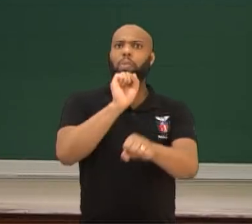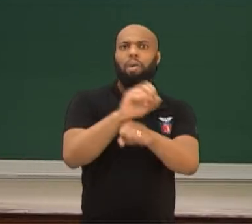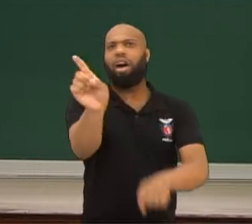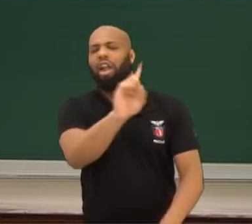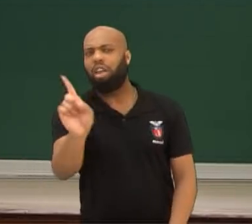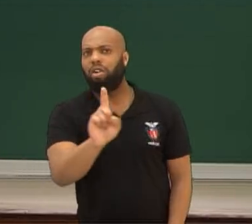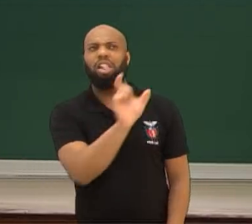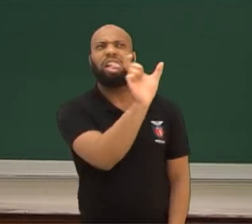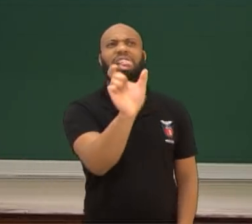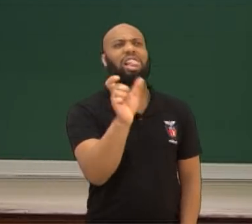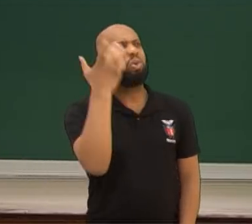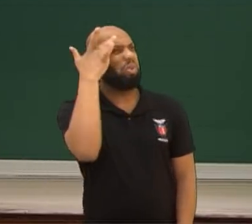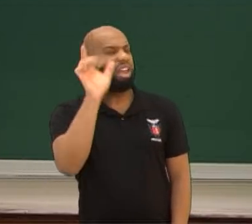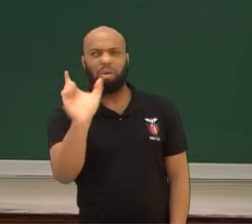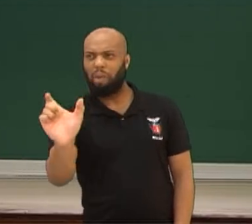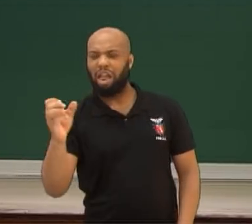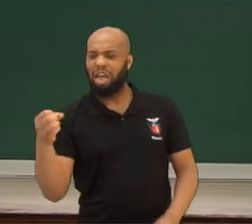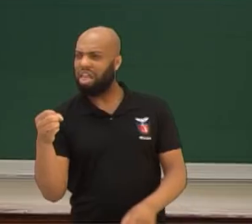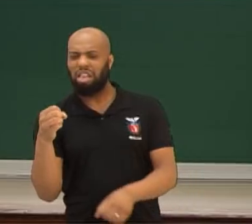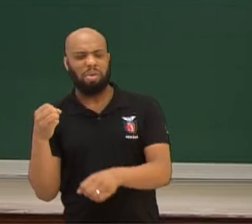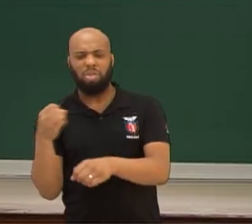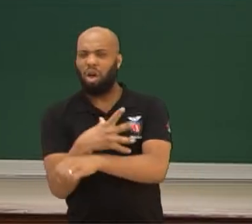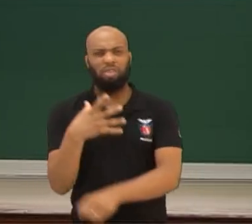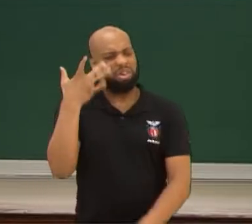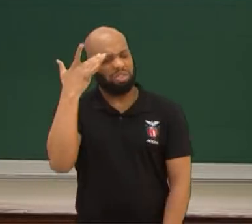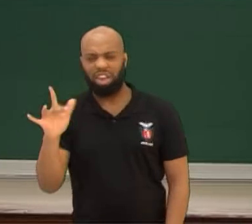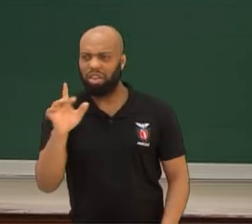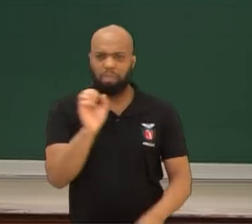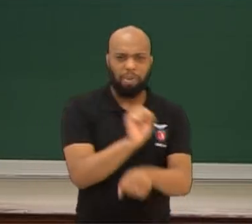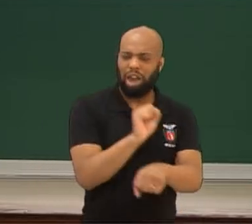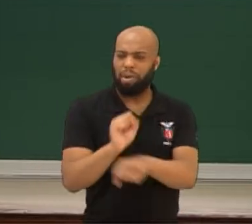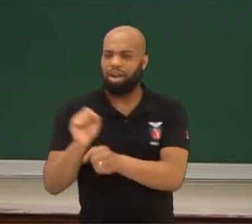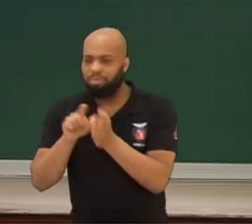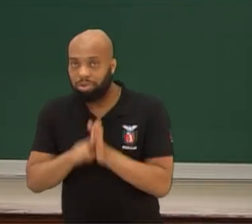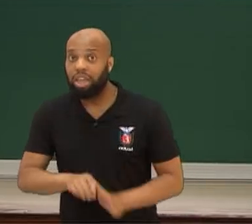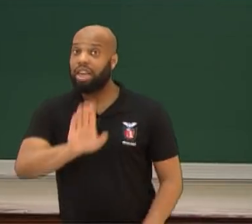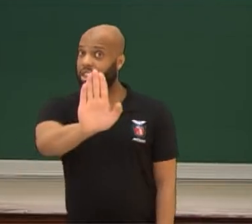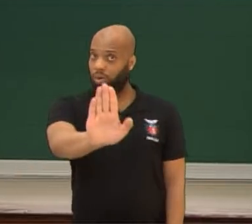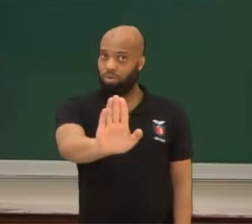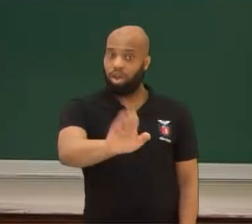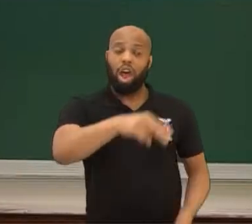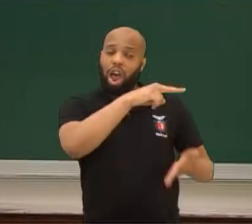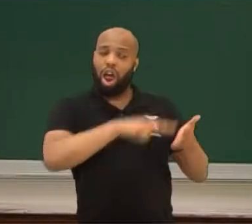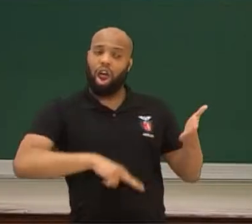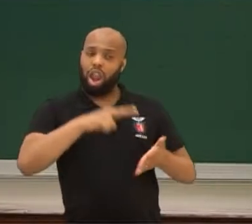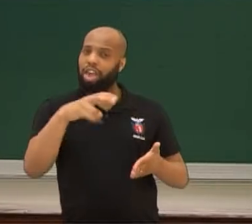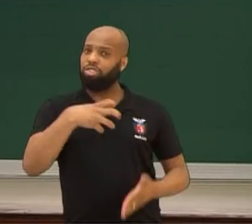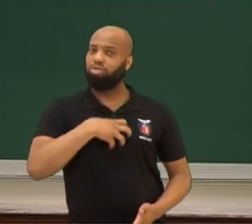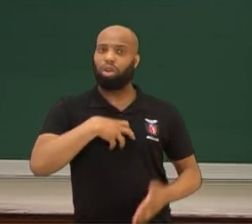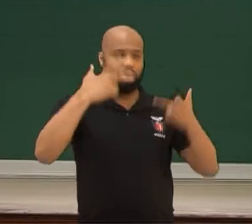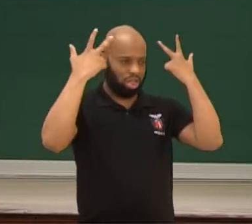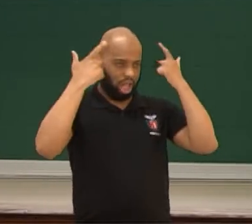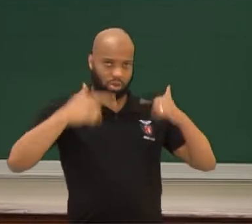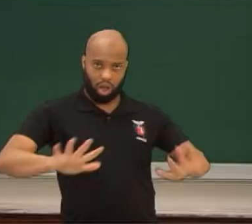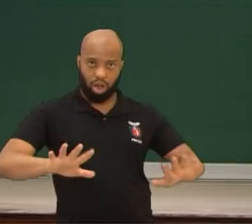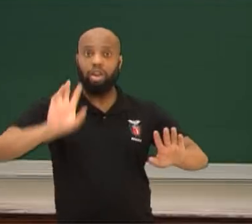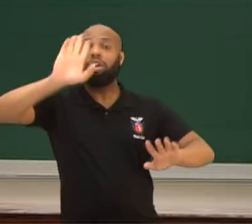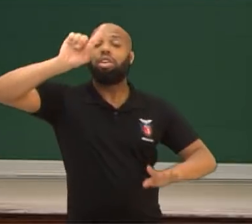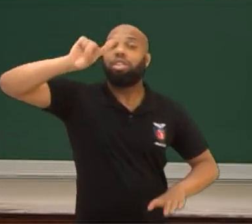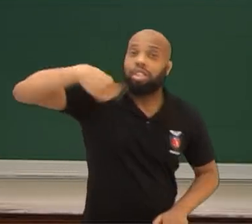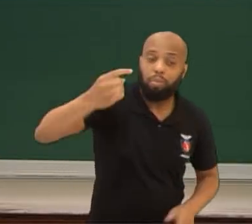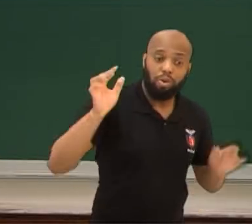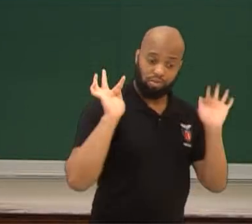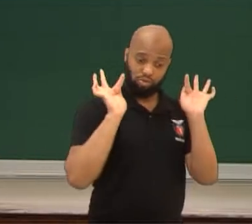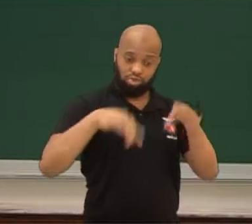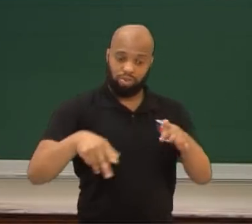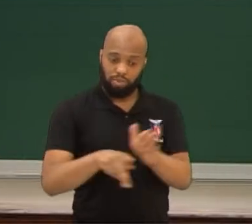a cada palavra nova para ir pesquisar no dicionário o que significa. Deixe a leitura fluir, porque você vai entender, no final das contas,